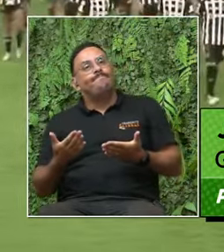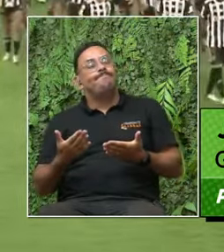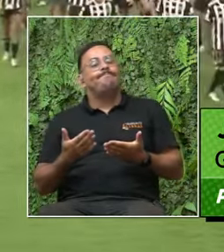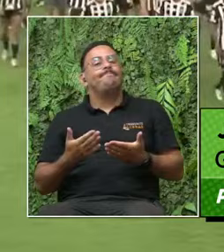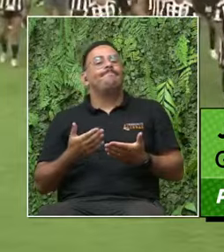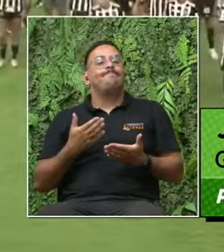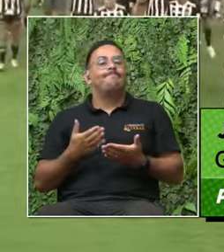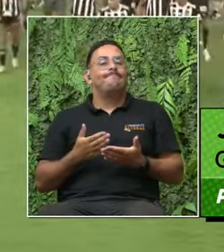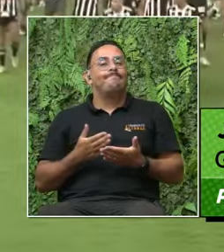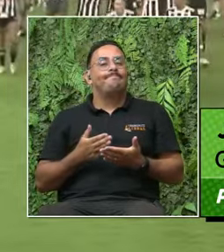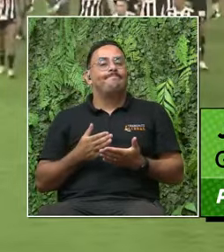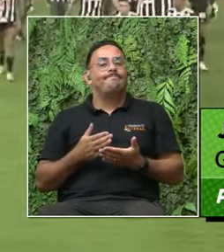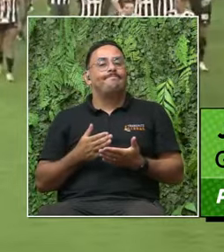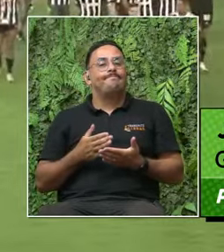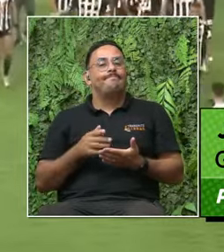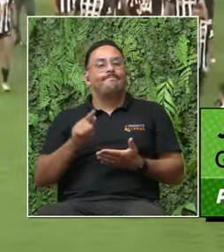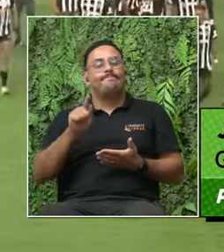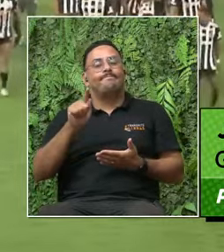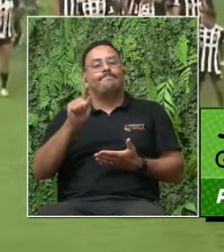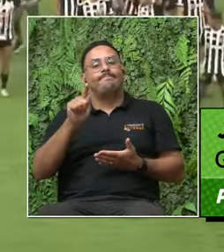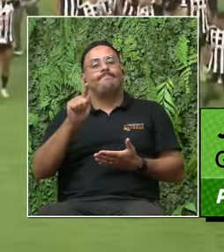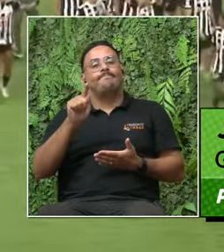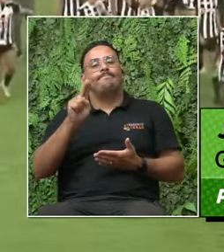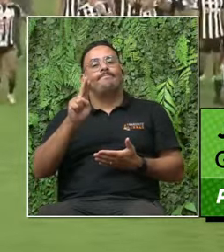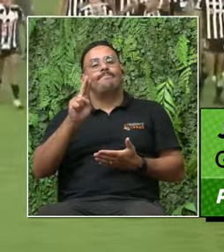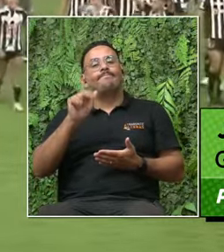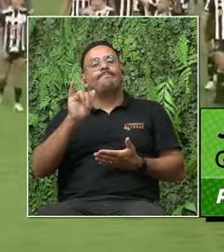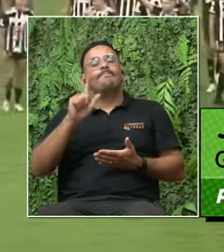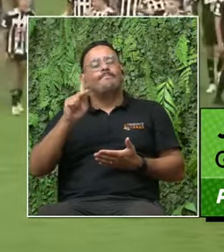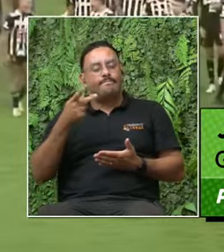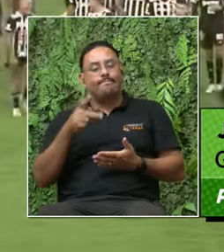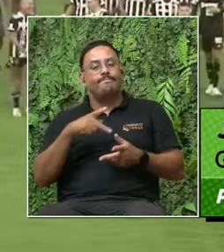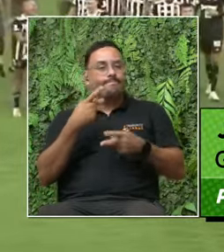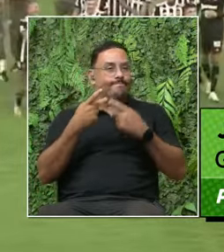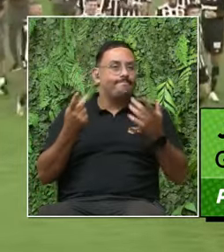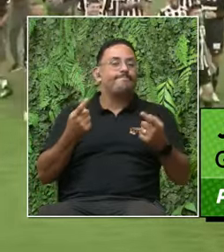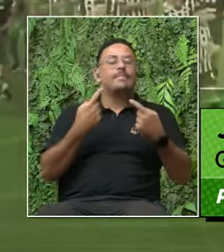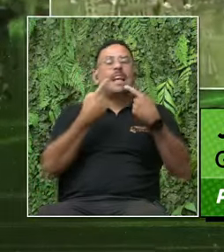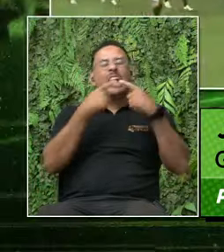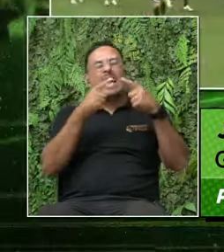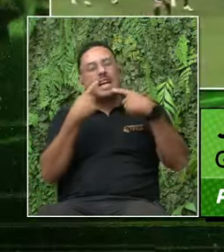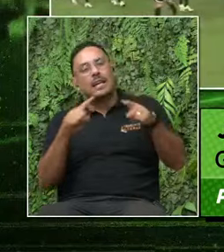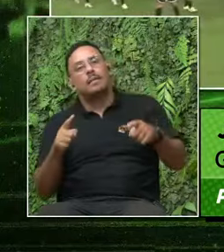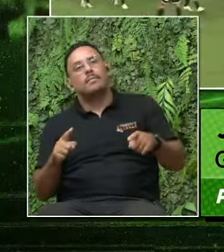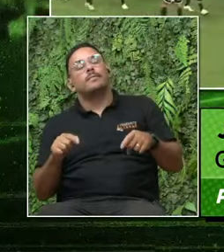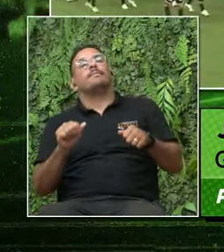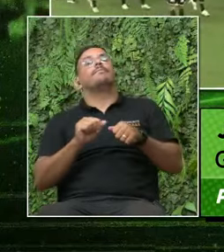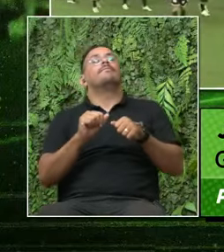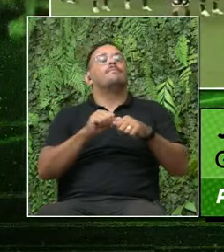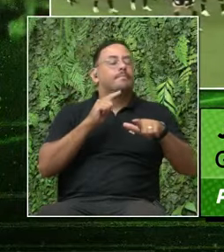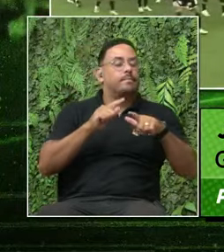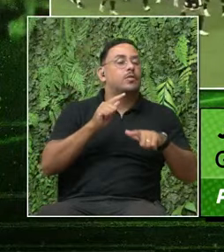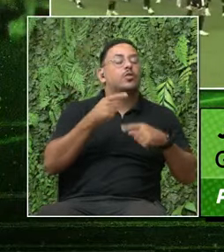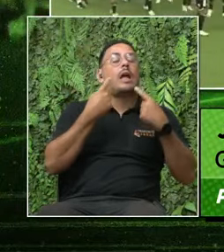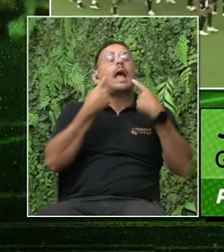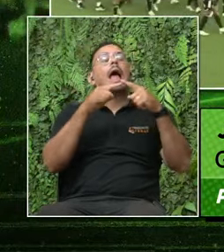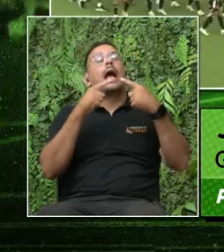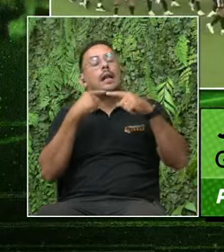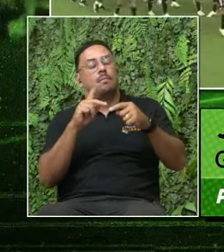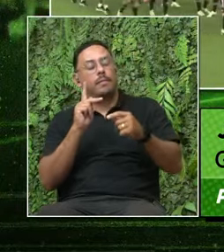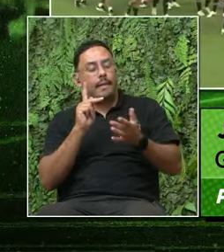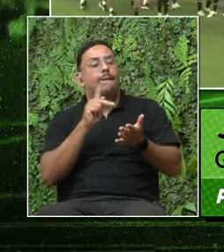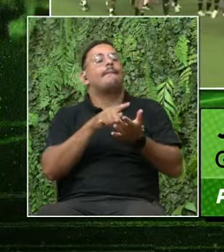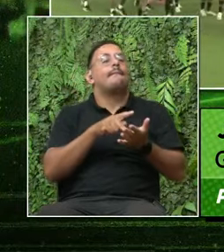meso ele aqui resando reclamando fazendo que né faz o trabalho dele Claro mas Reclamando com toda